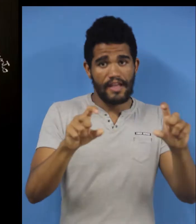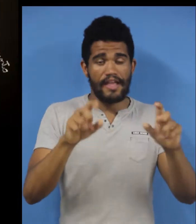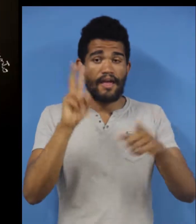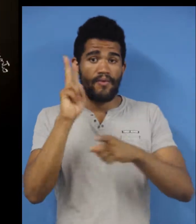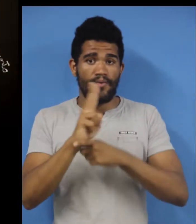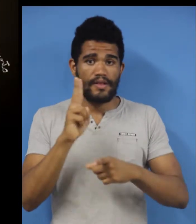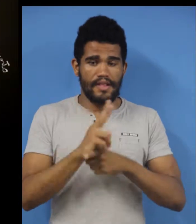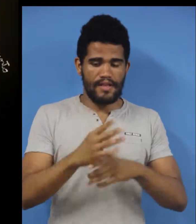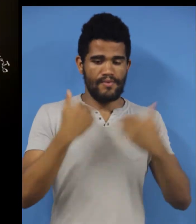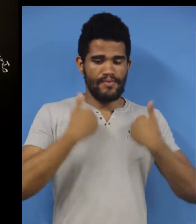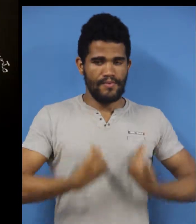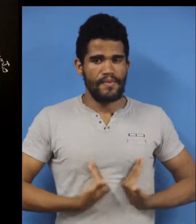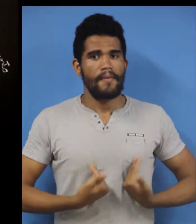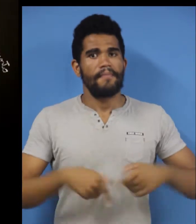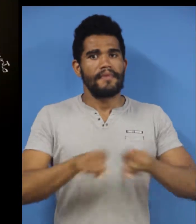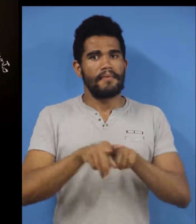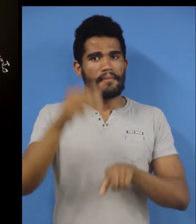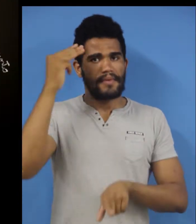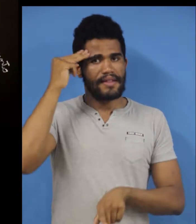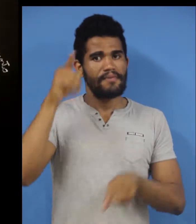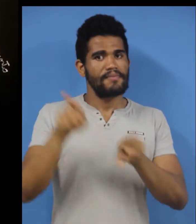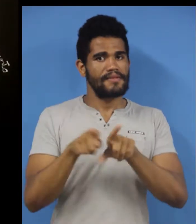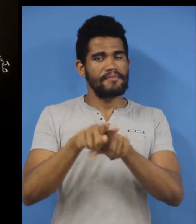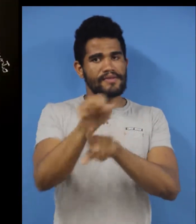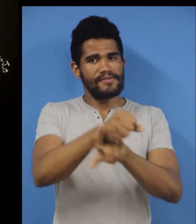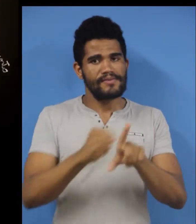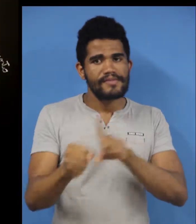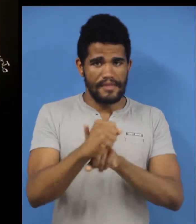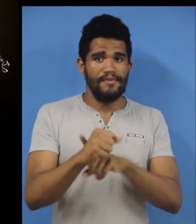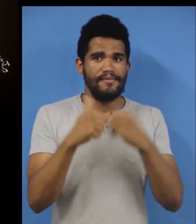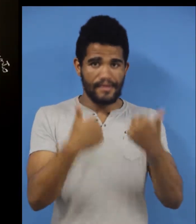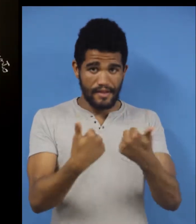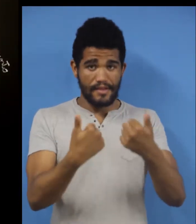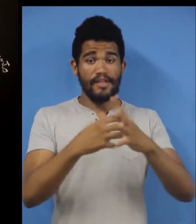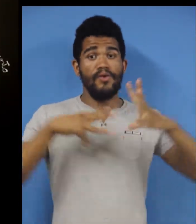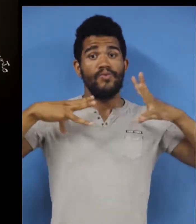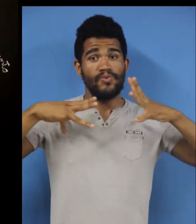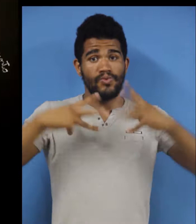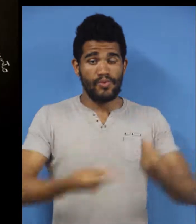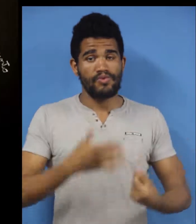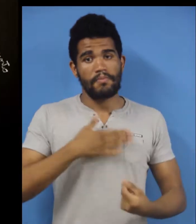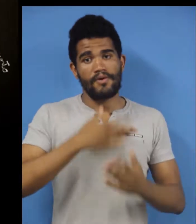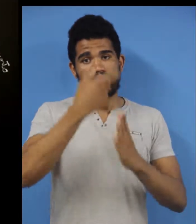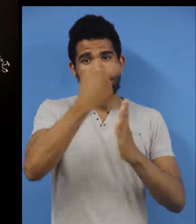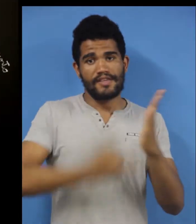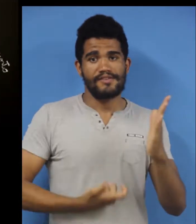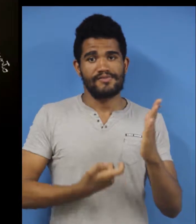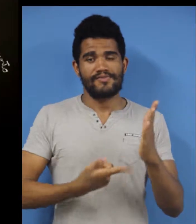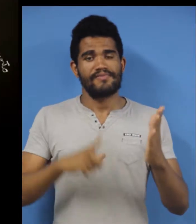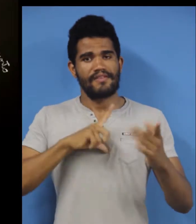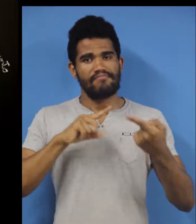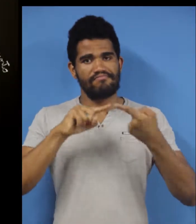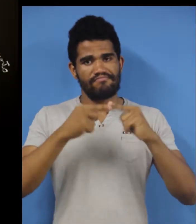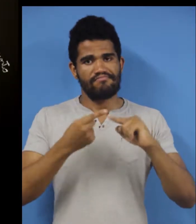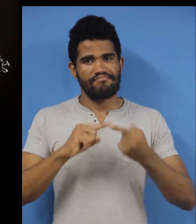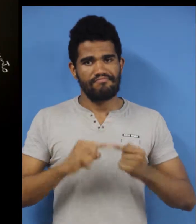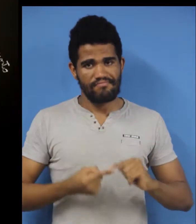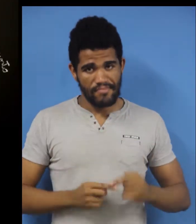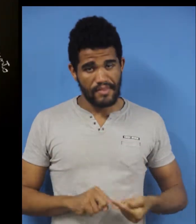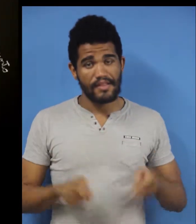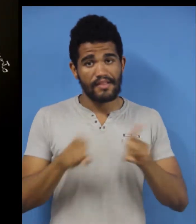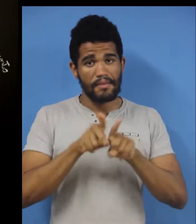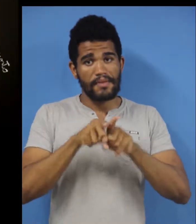do bem-estar físico, mental e social. Então, tudo no meu texto conversa,